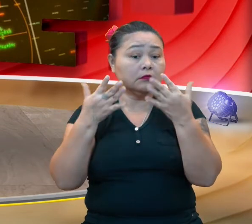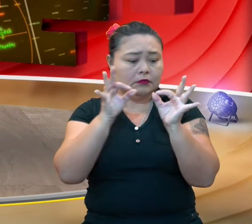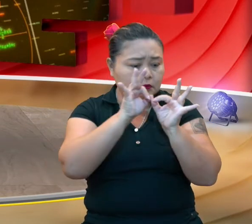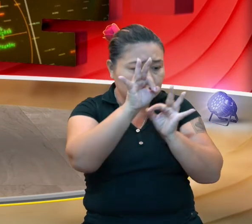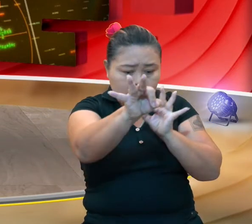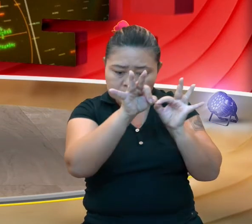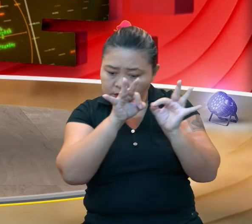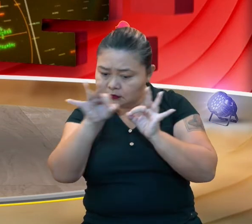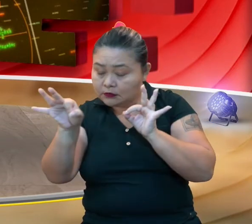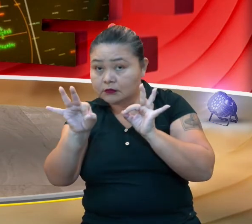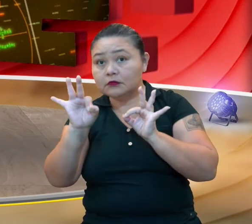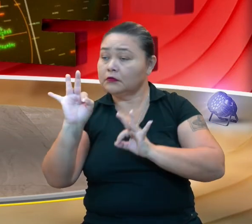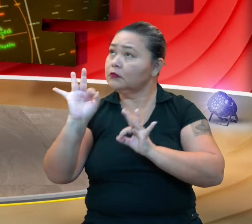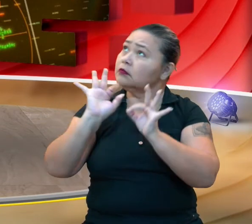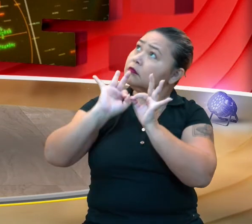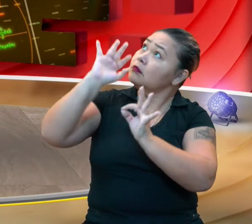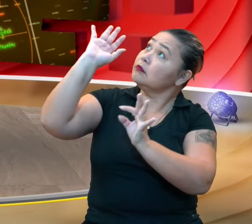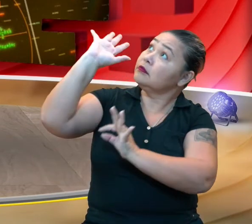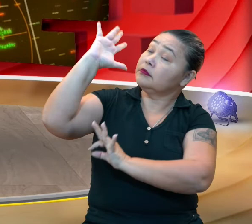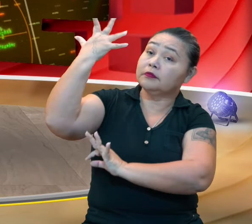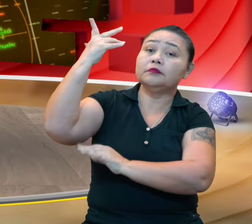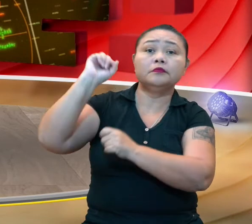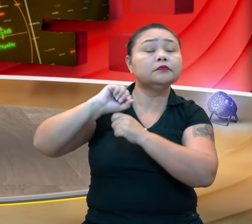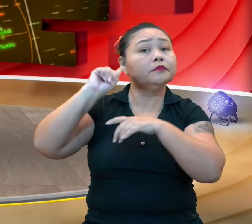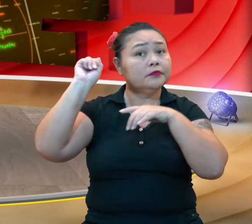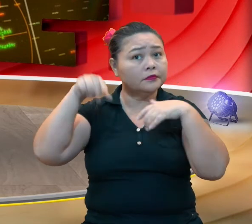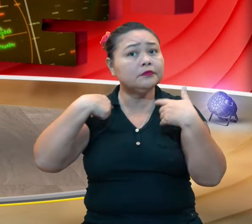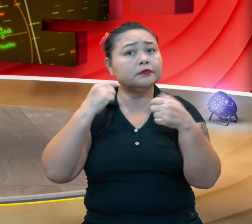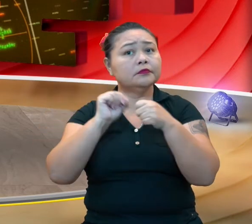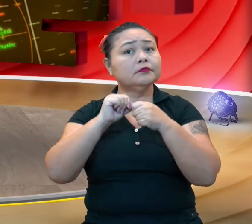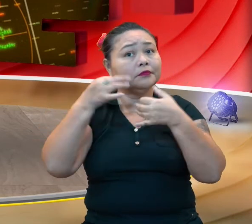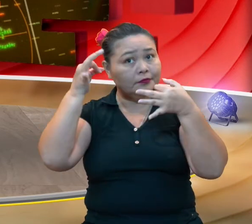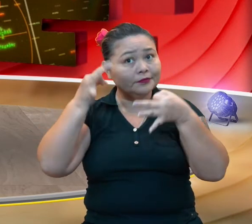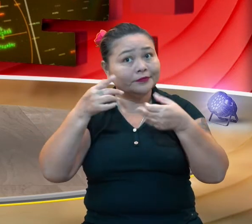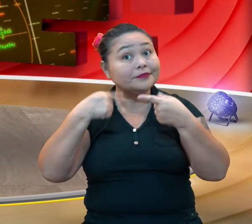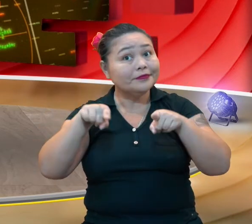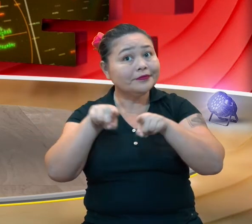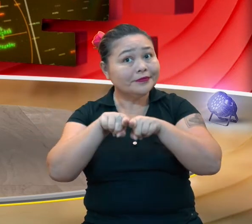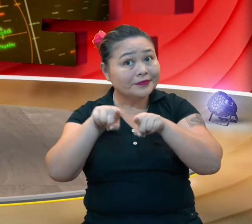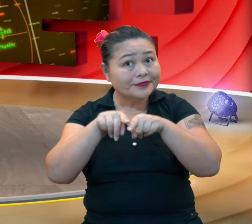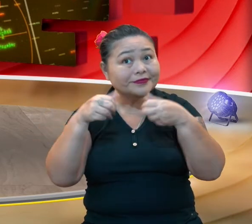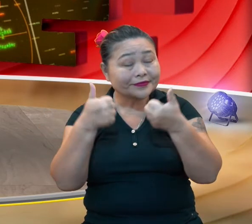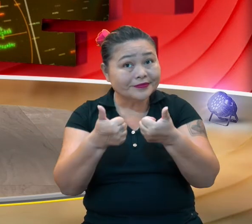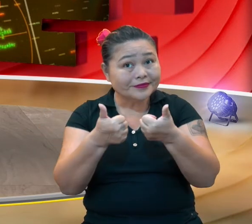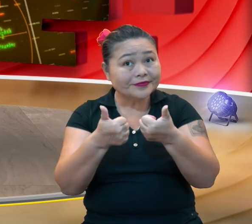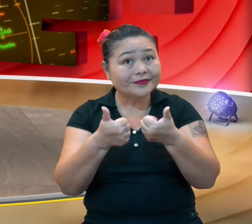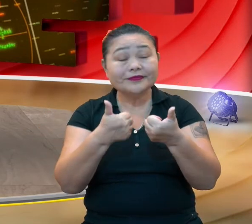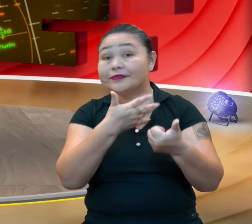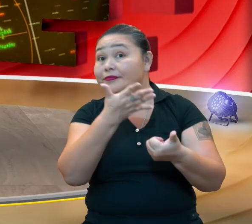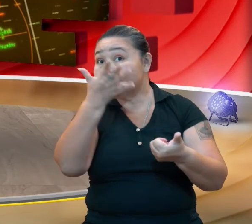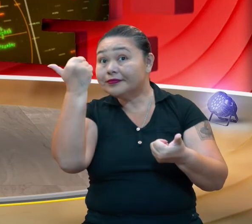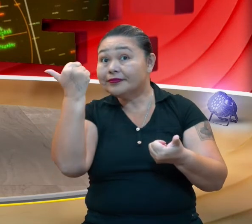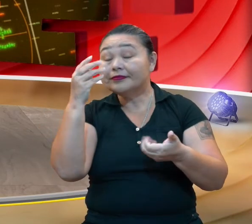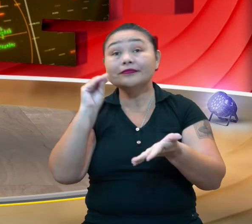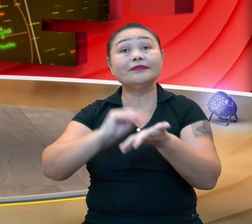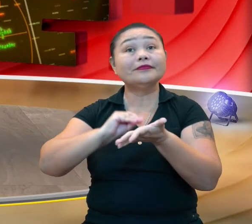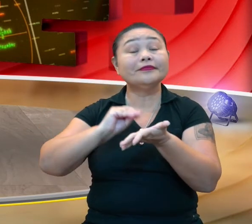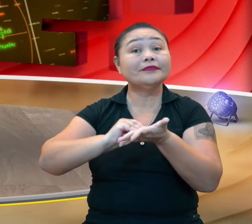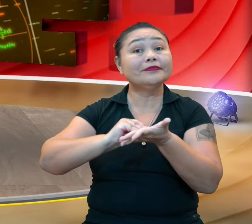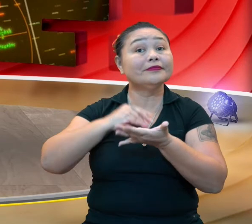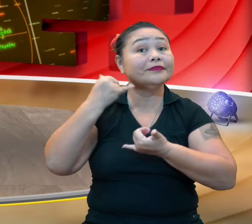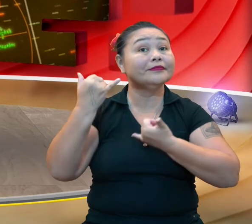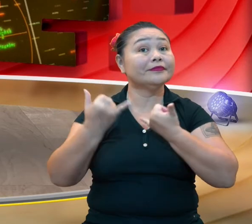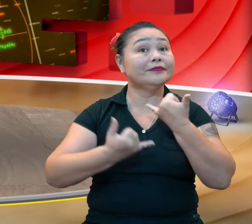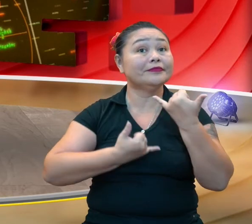aí do topo de árvores e tudo mais, com certeza ele vai dar certo aí também, tá bom? Então, vamos lá? O que tá faltando?